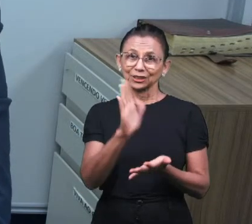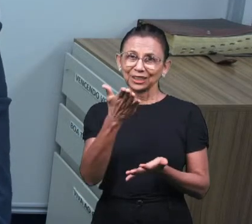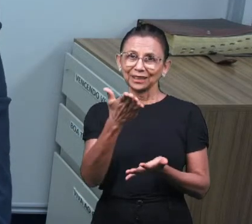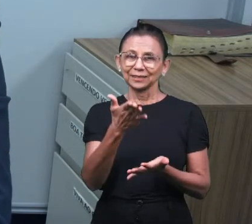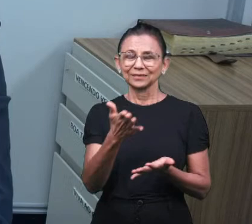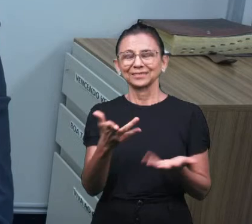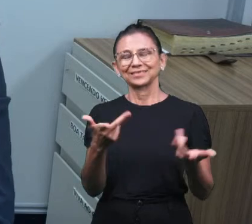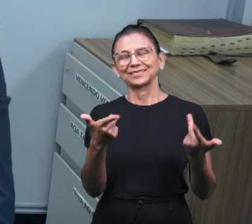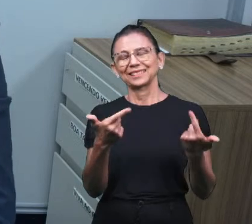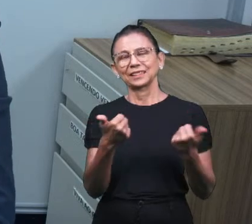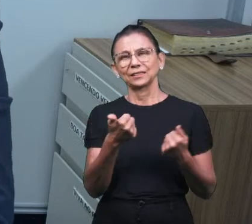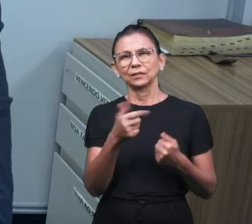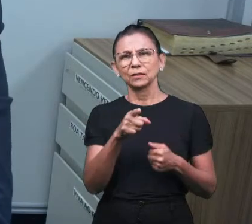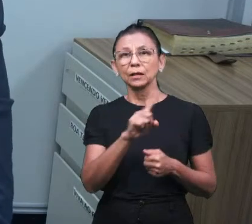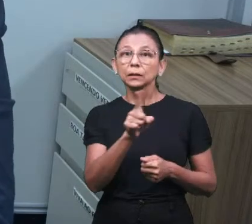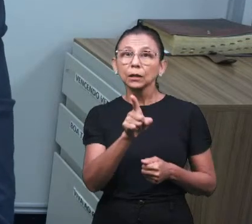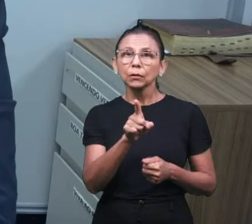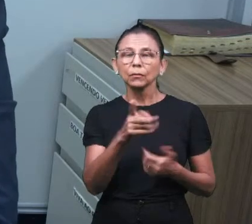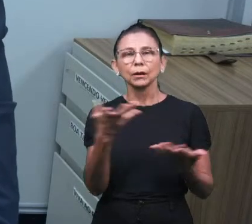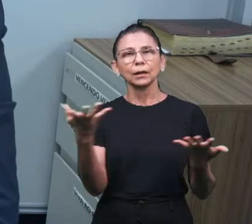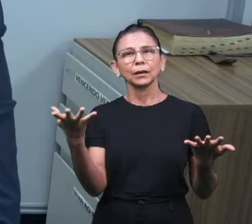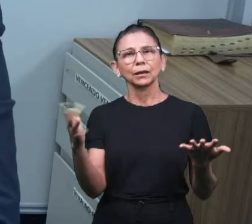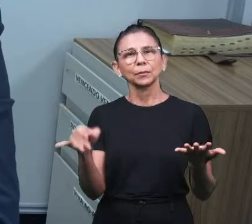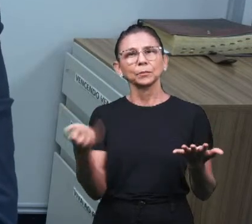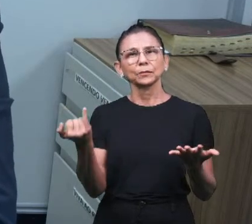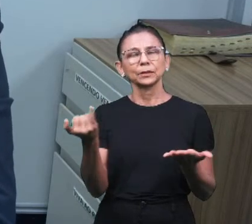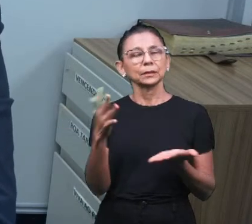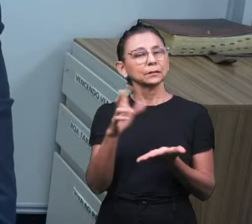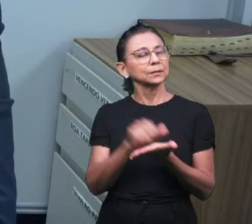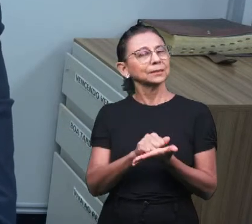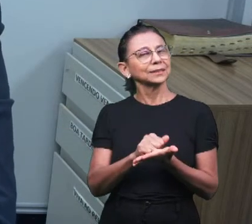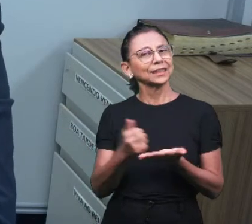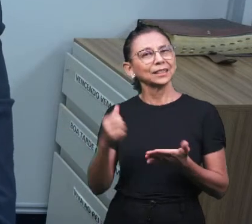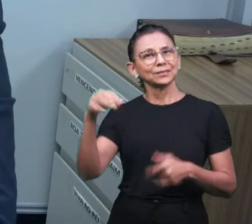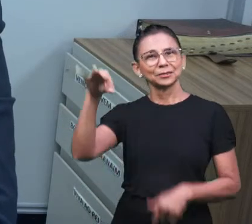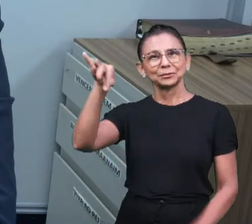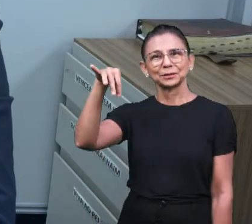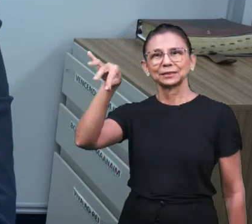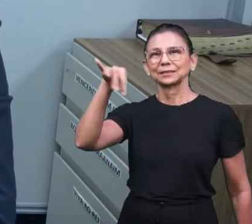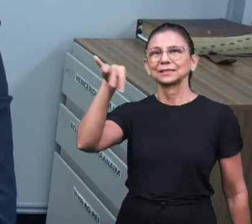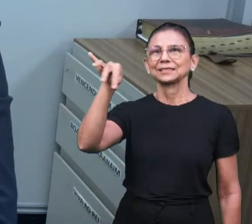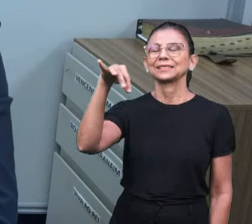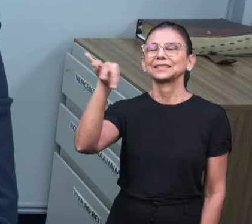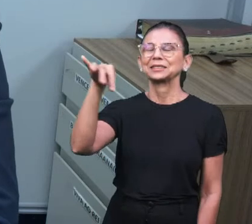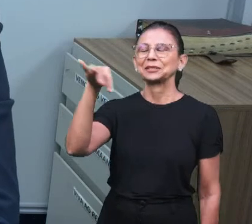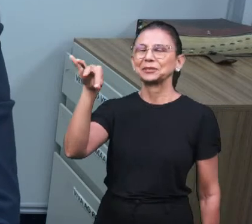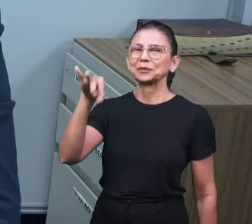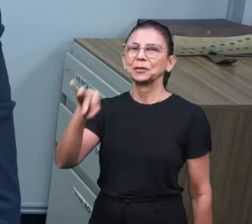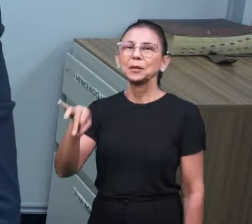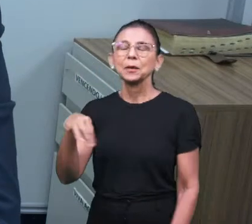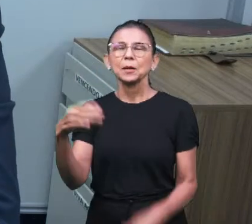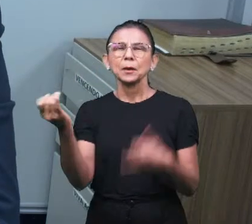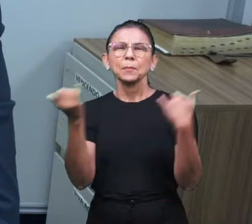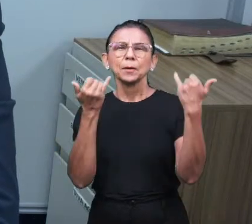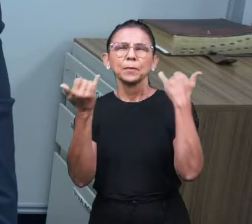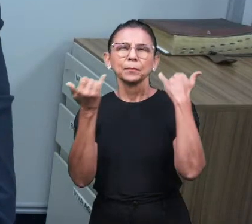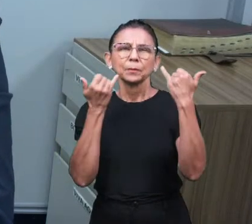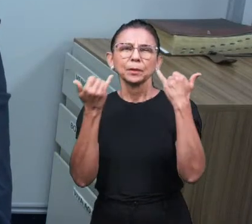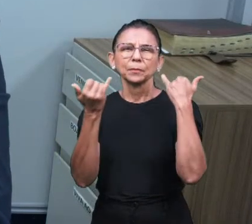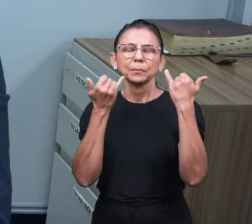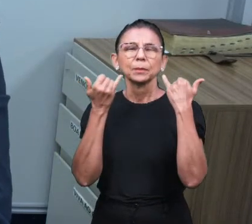não? Então se inscreva agora. Se inscreva, ative o sininho para você receber todos os